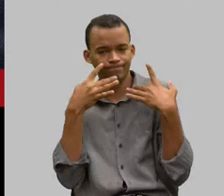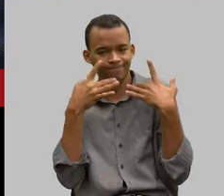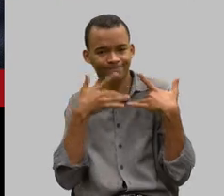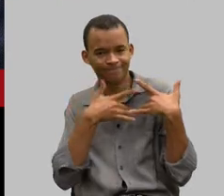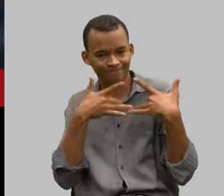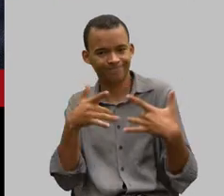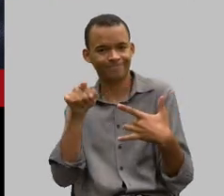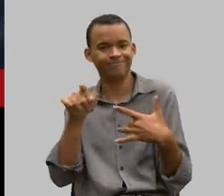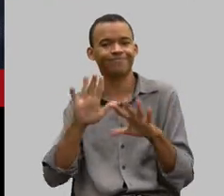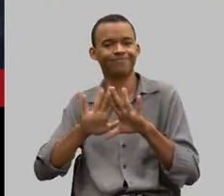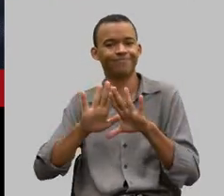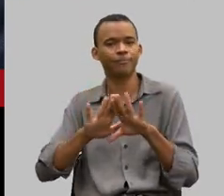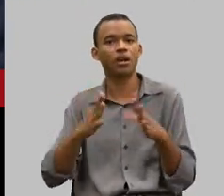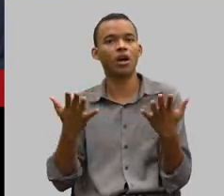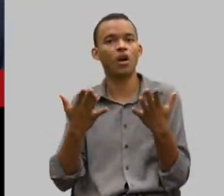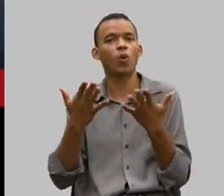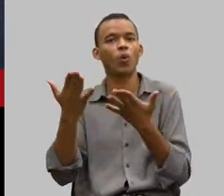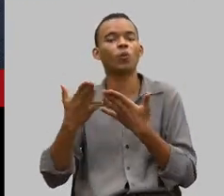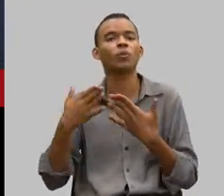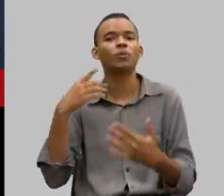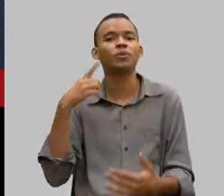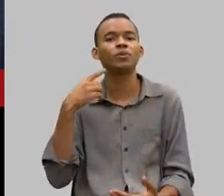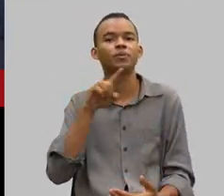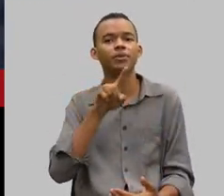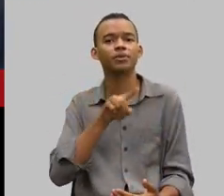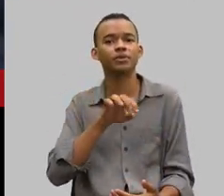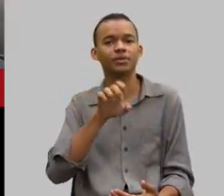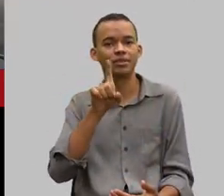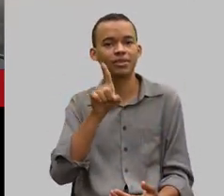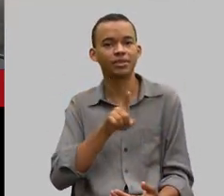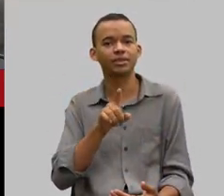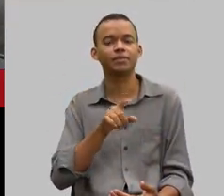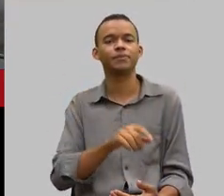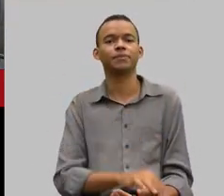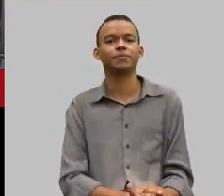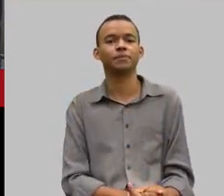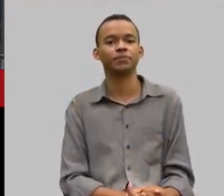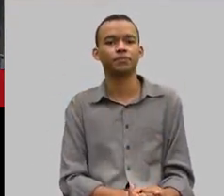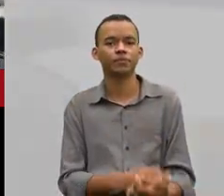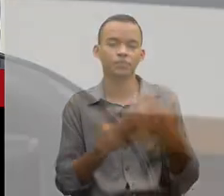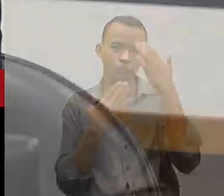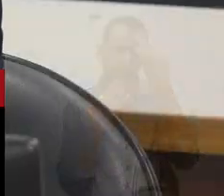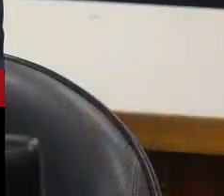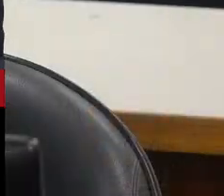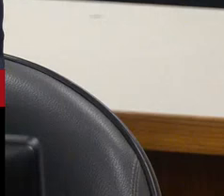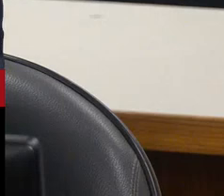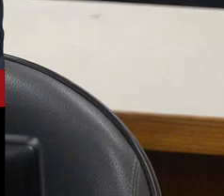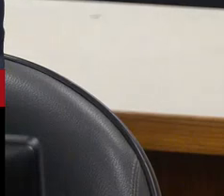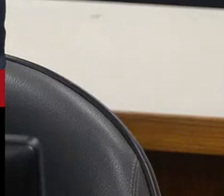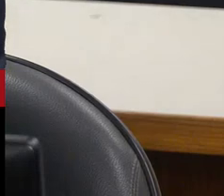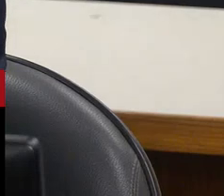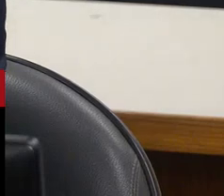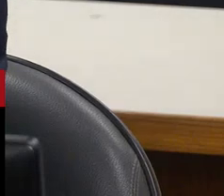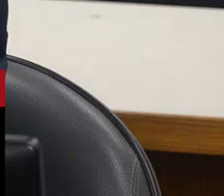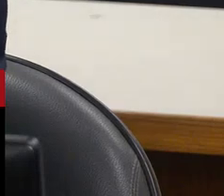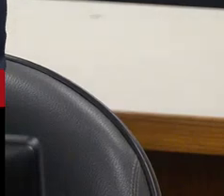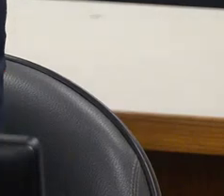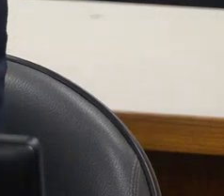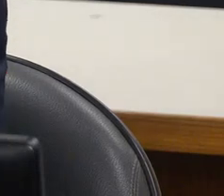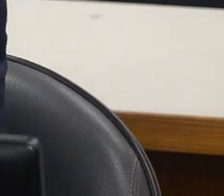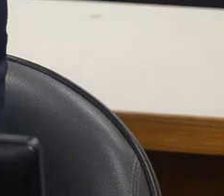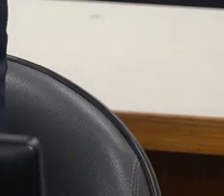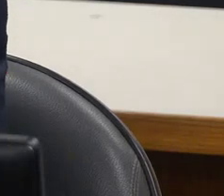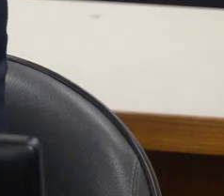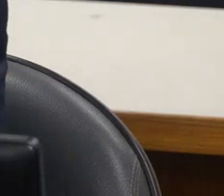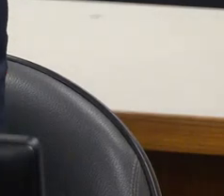Deputado Zé Guilherme obrigado senhor presidente Leon de bolsas cumprimentando os